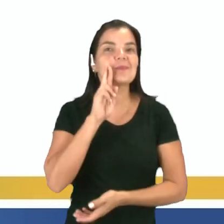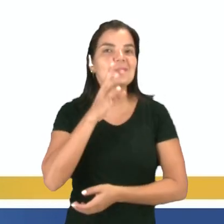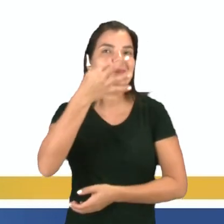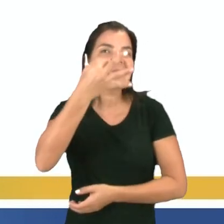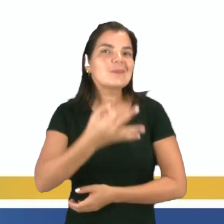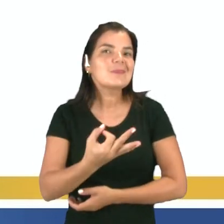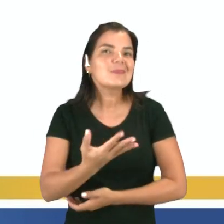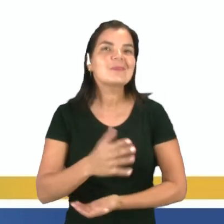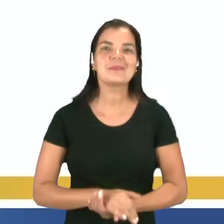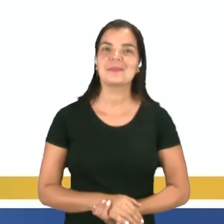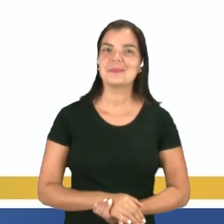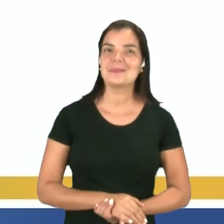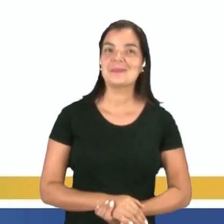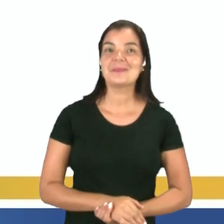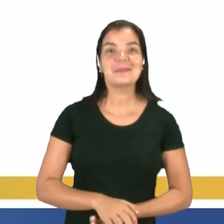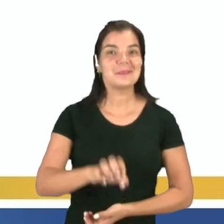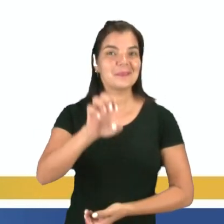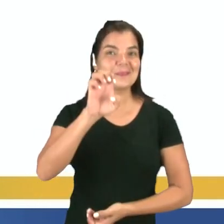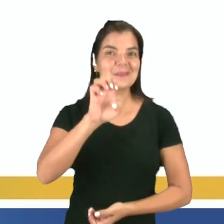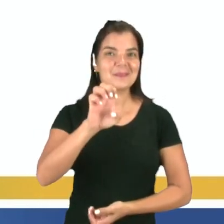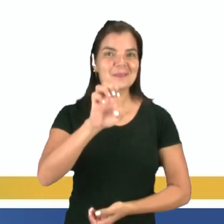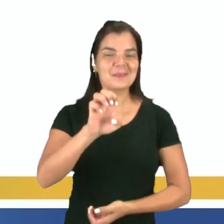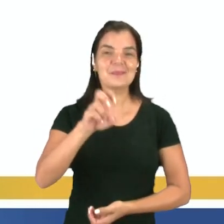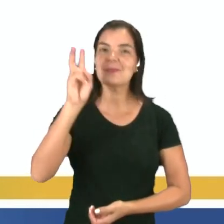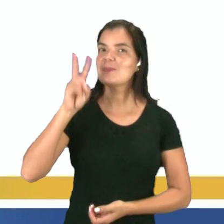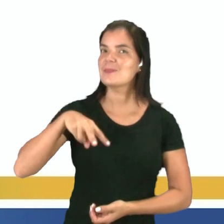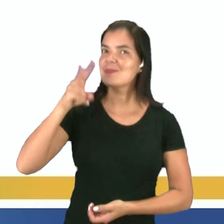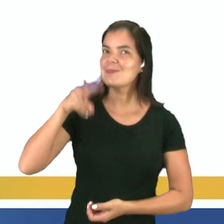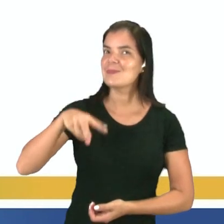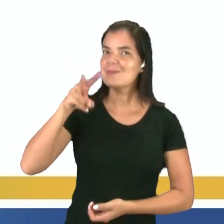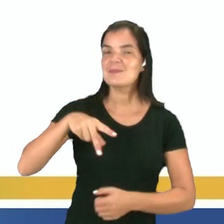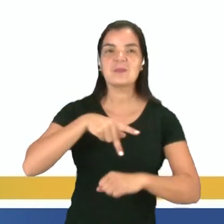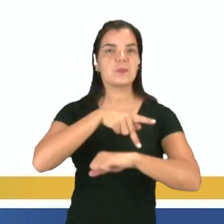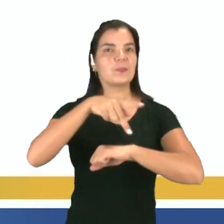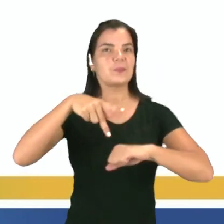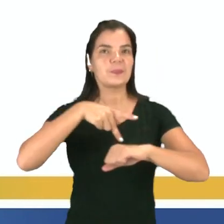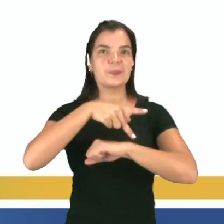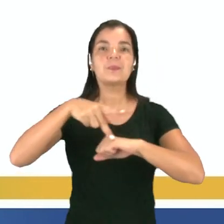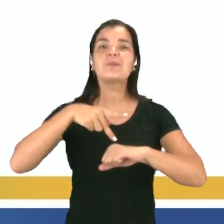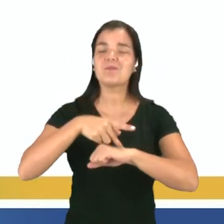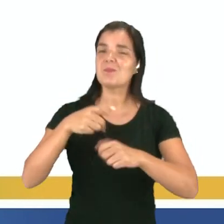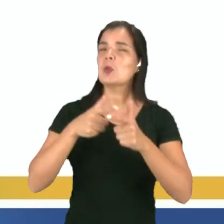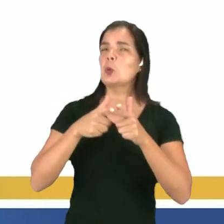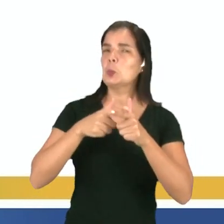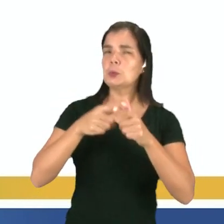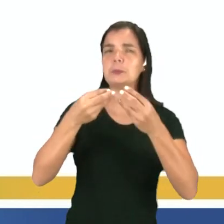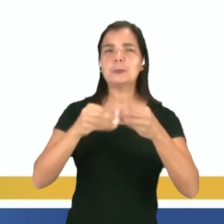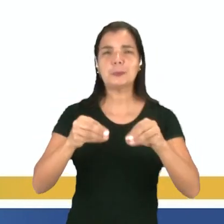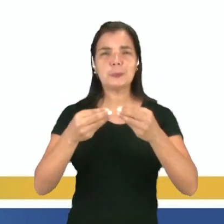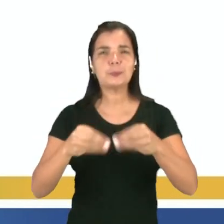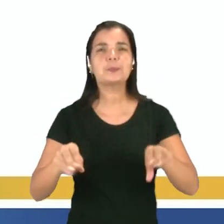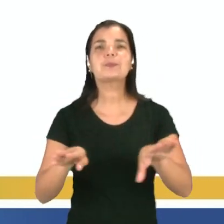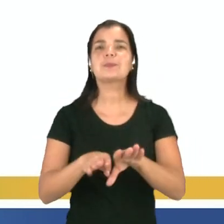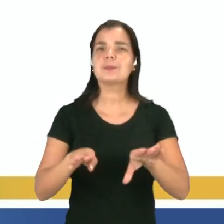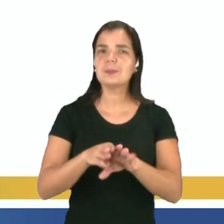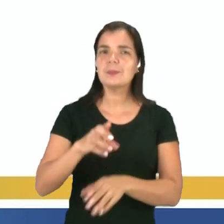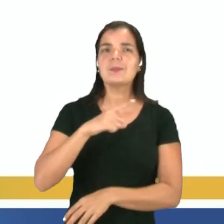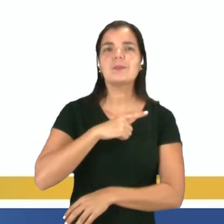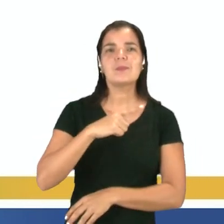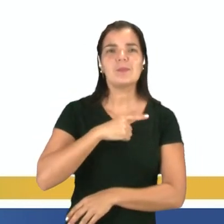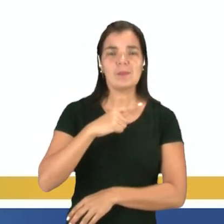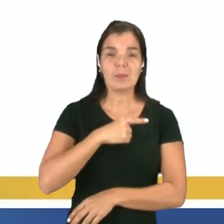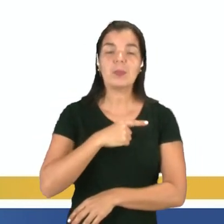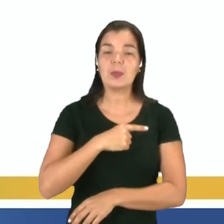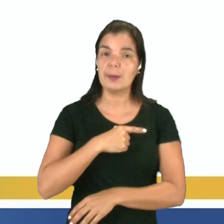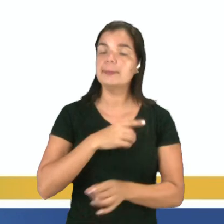resposta correta é letra E, Venezuela, país que passa por grande crise, possui grande